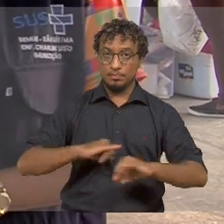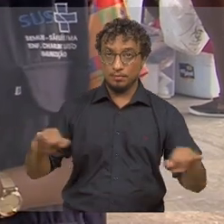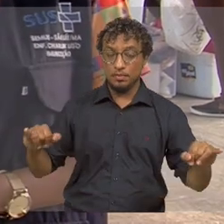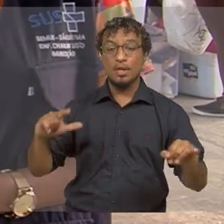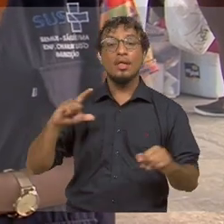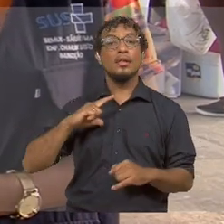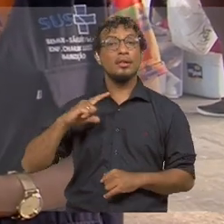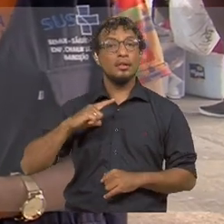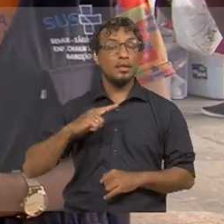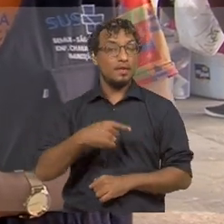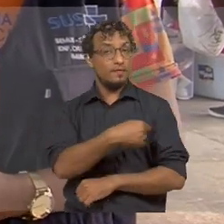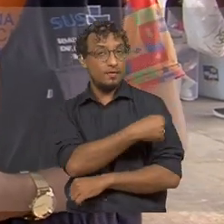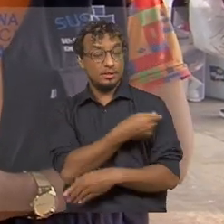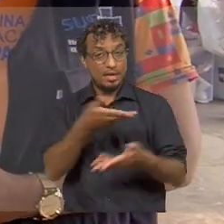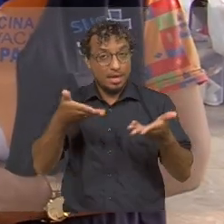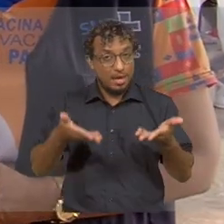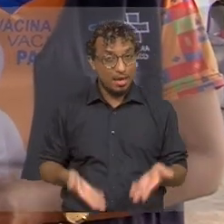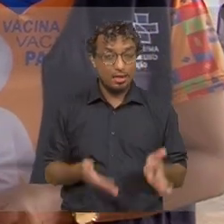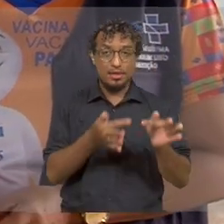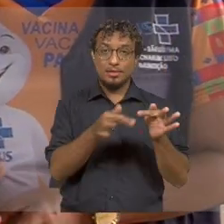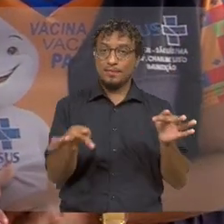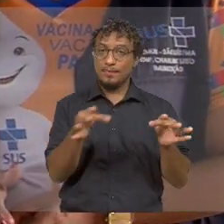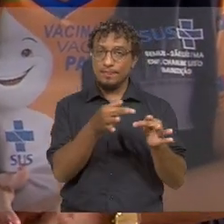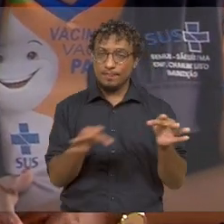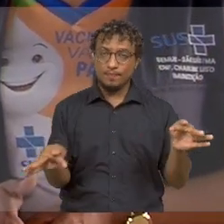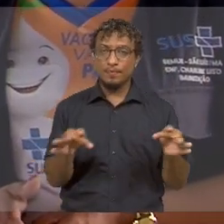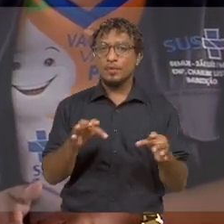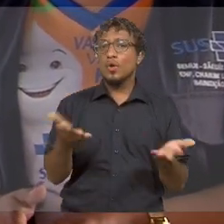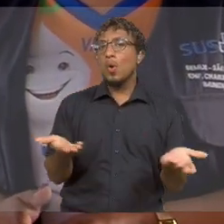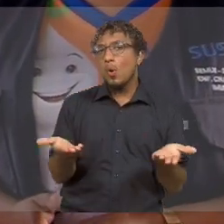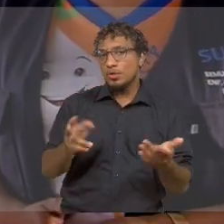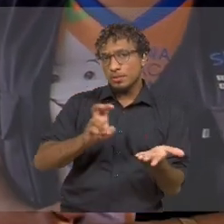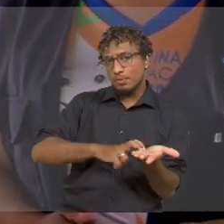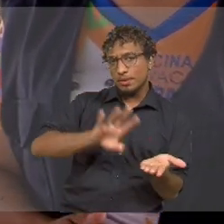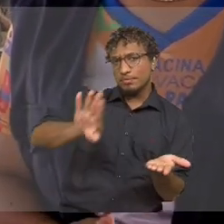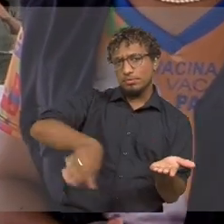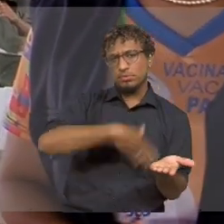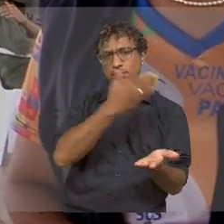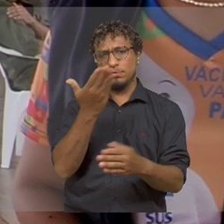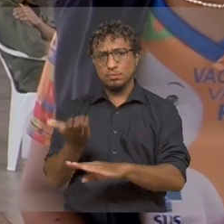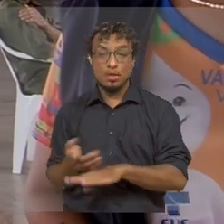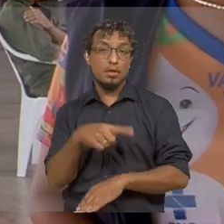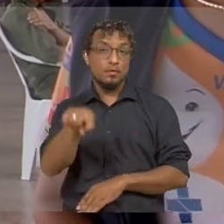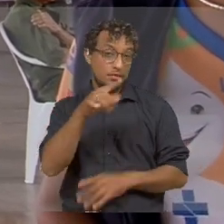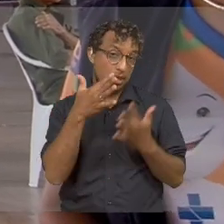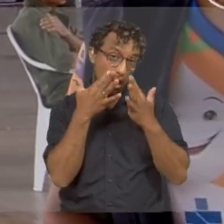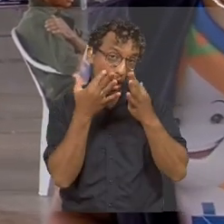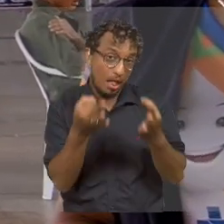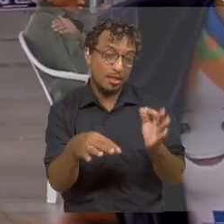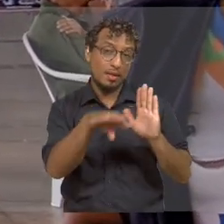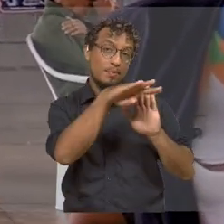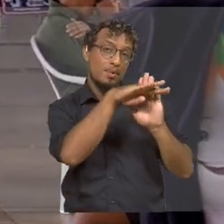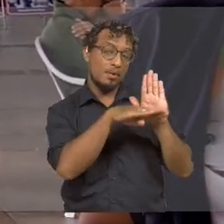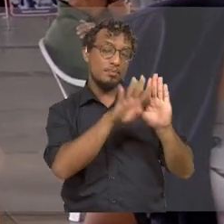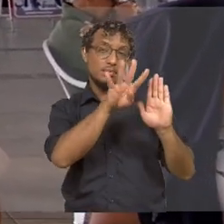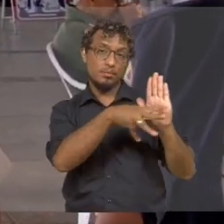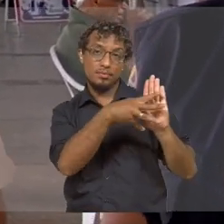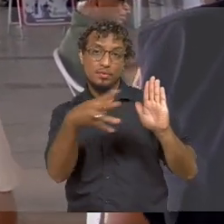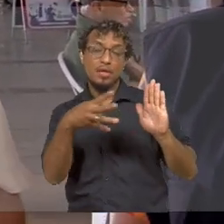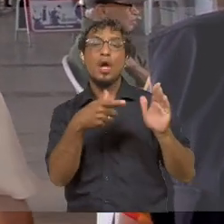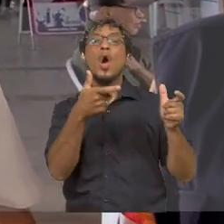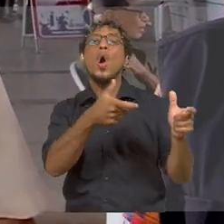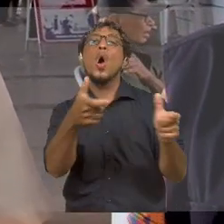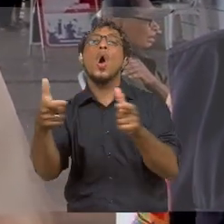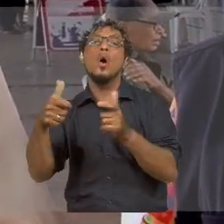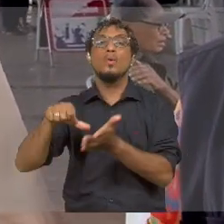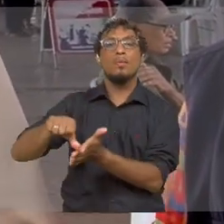Acontece a vacinação aqui no terminal da Praia Grande durante todo o dia. Você pode ficar atento à programação, o cronograma de